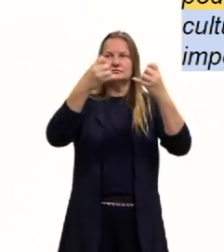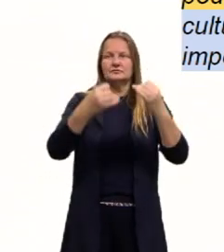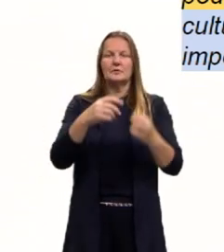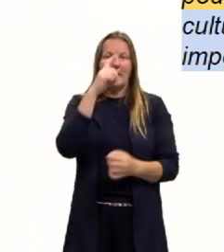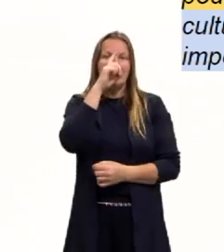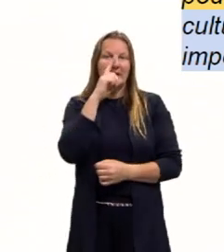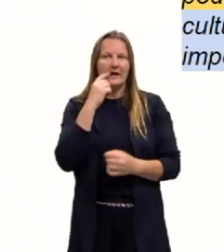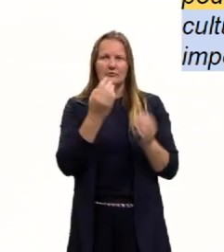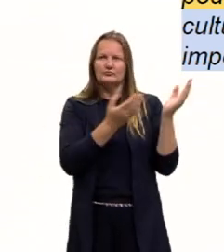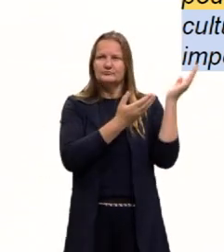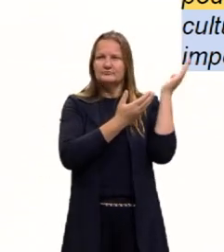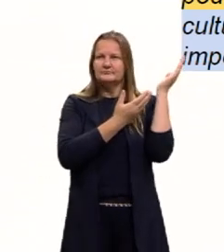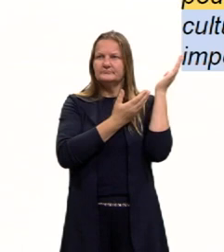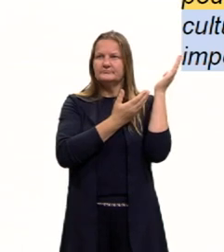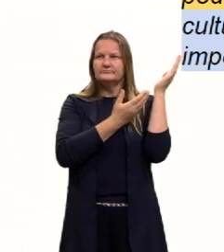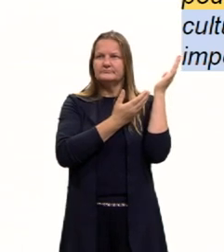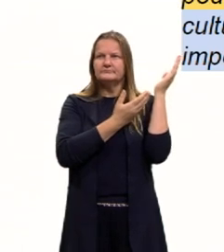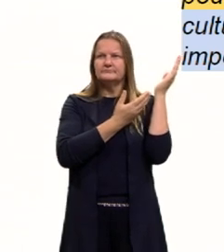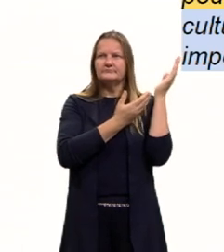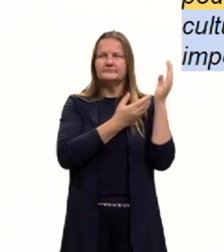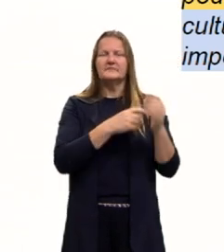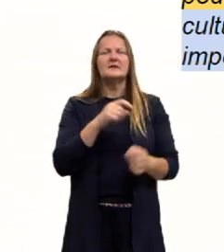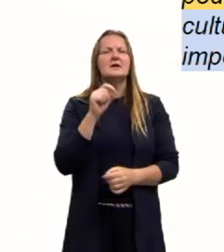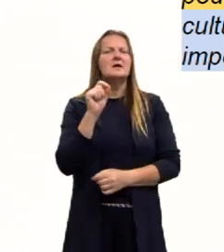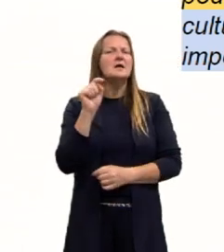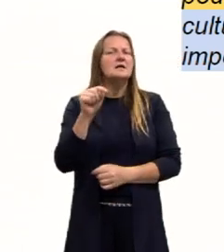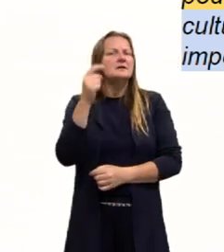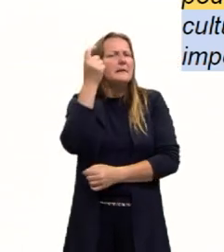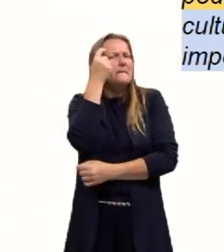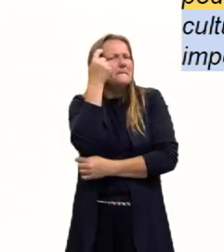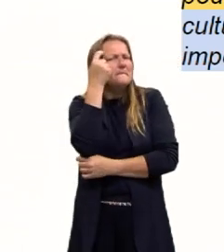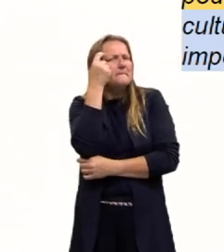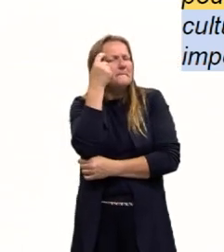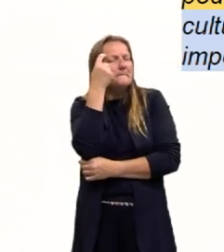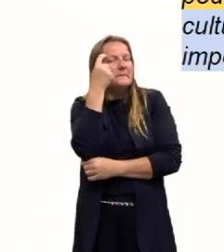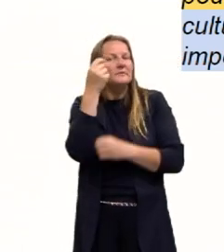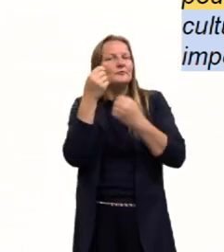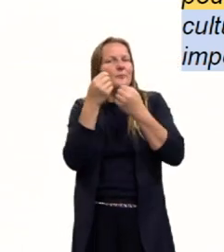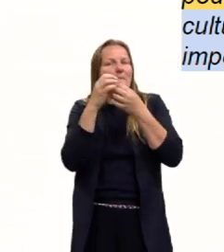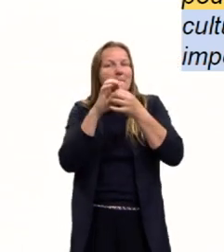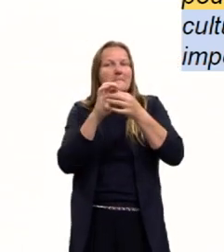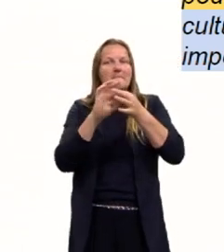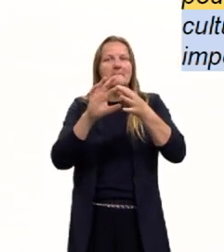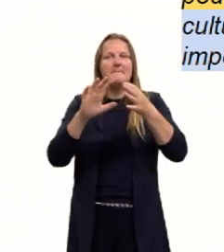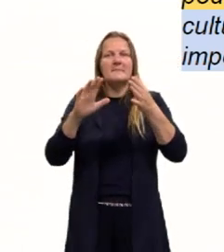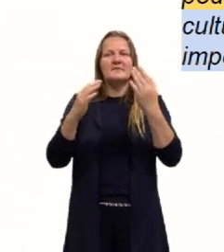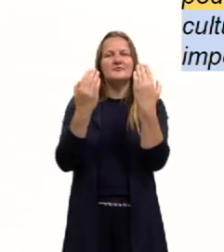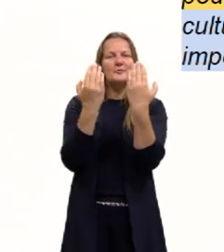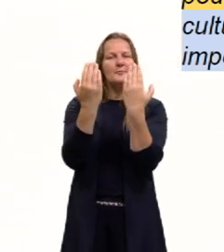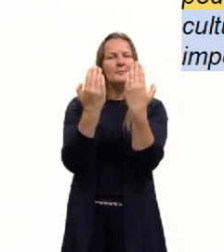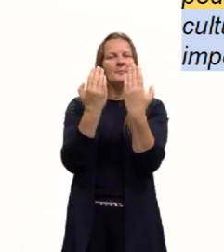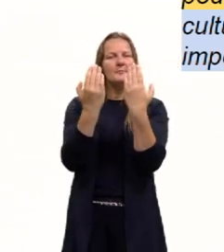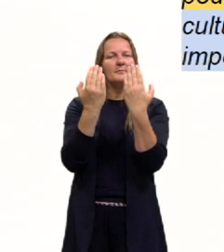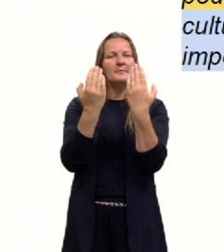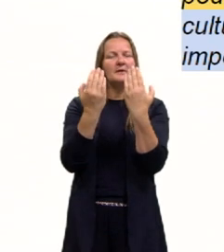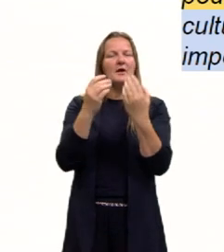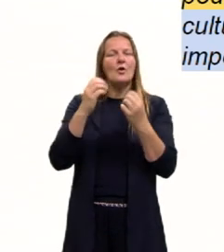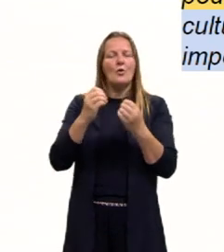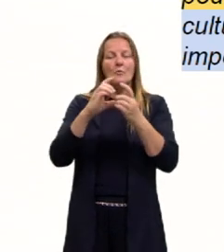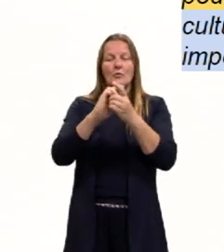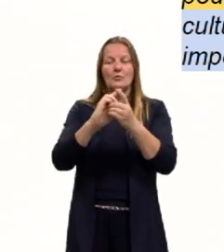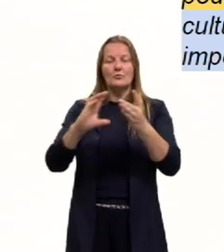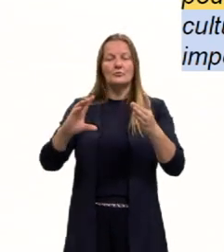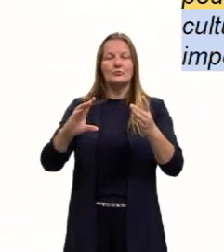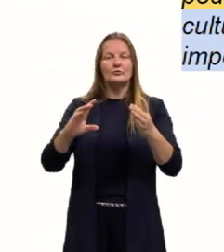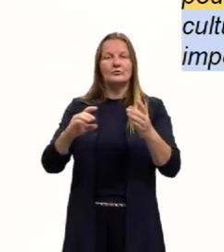amarelo, diz o seguinte, Esse pensamento permite estabelecer um paralelo com a precária democratização do